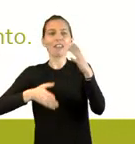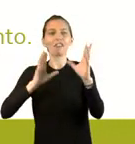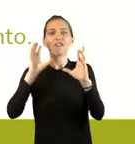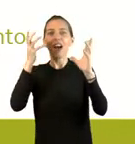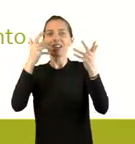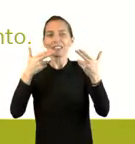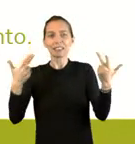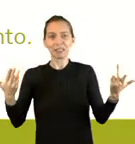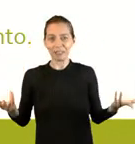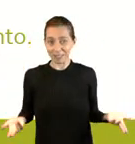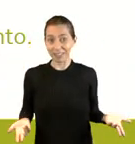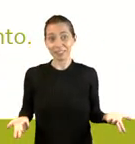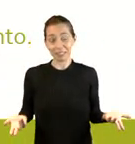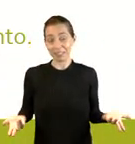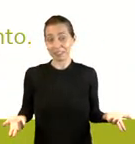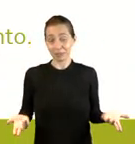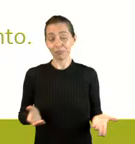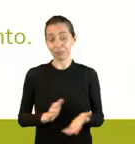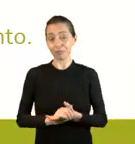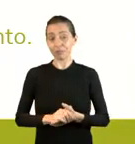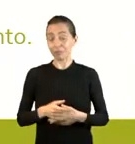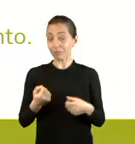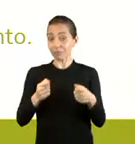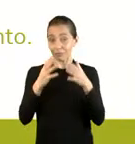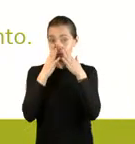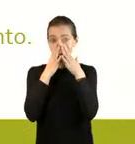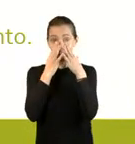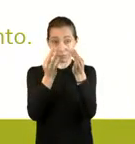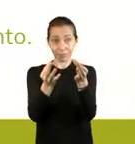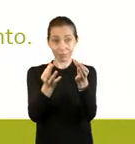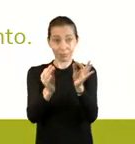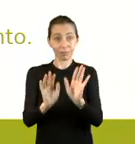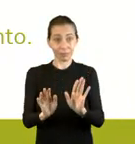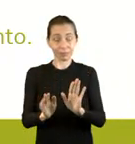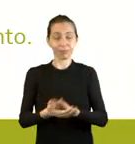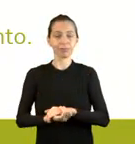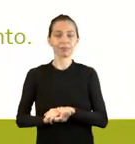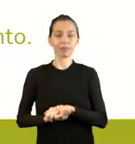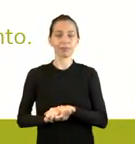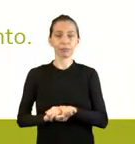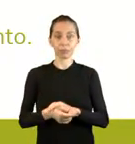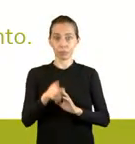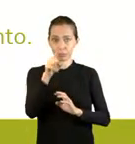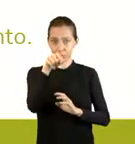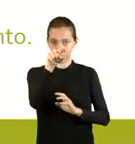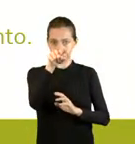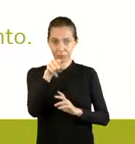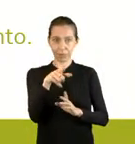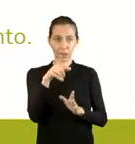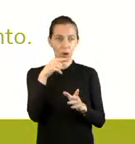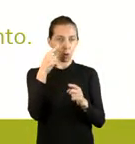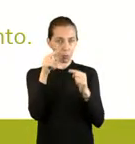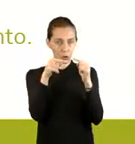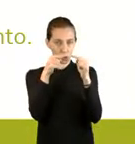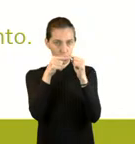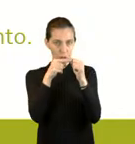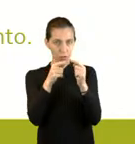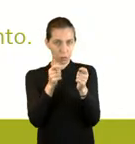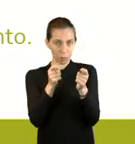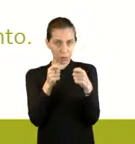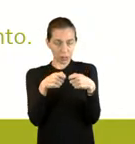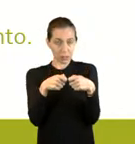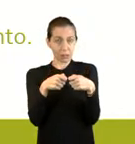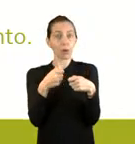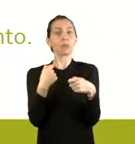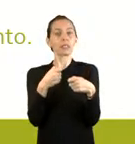Então, eu vejo o seguinte, que para você chegar aonde você quer chegar, você tem